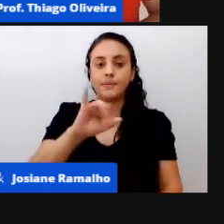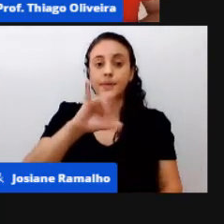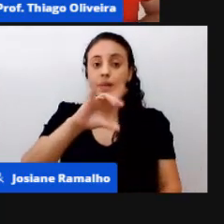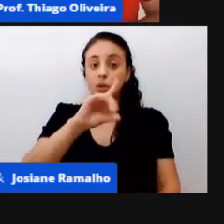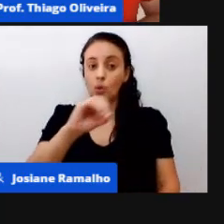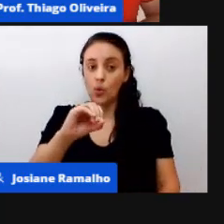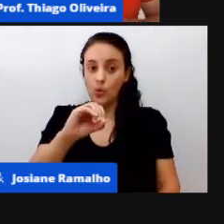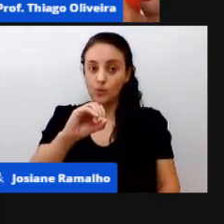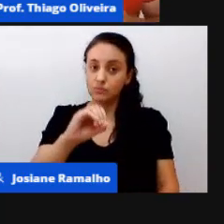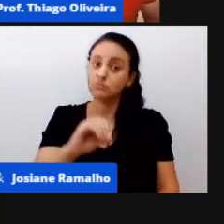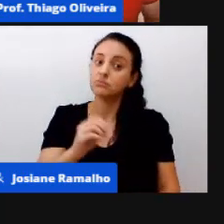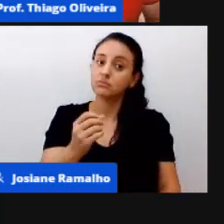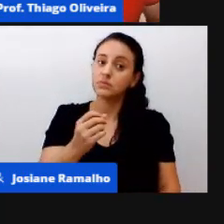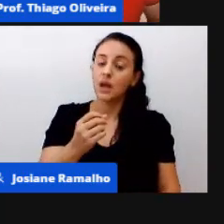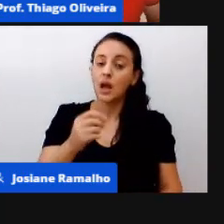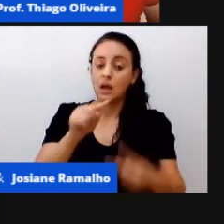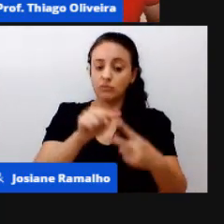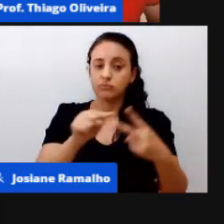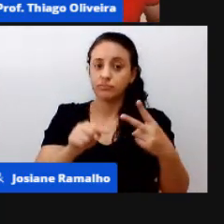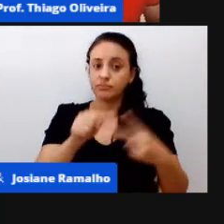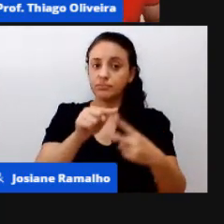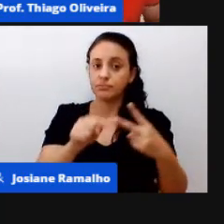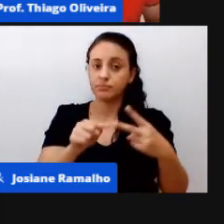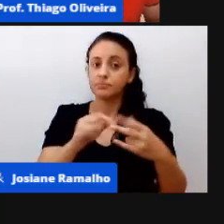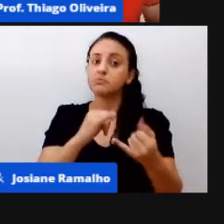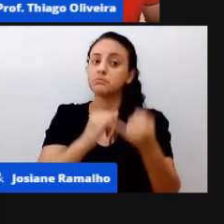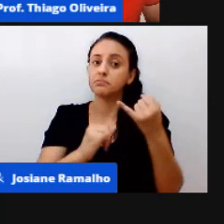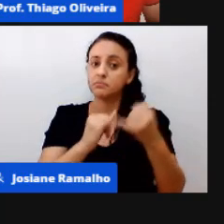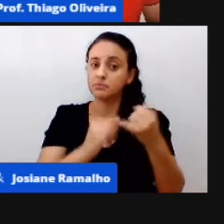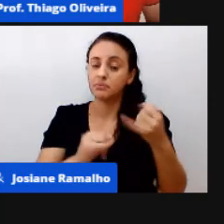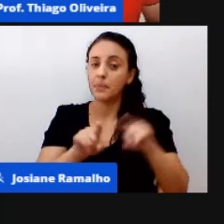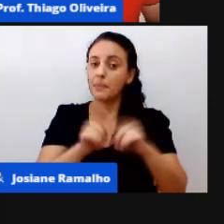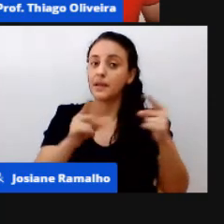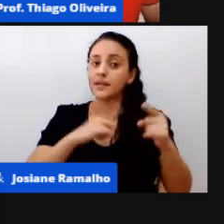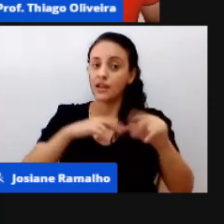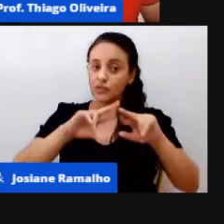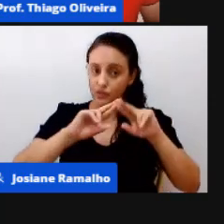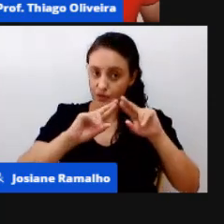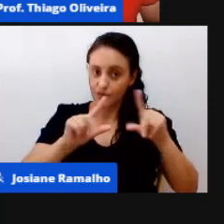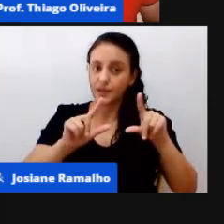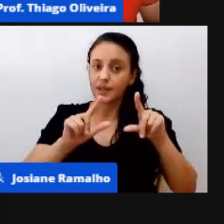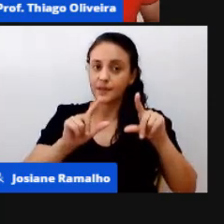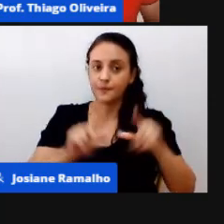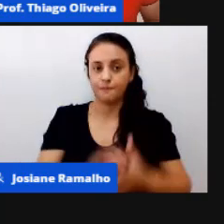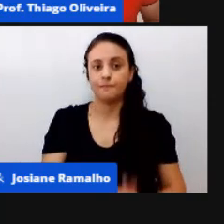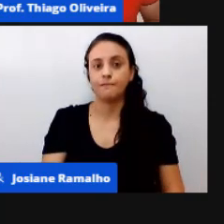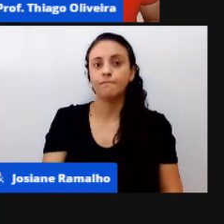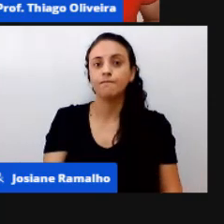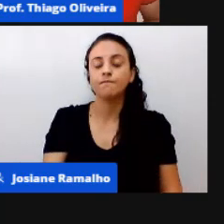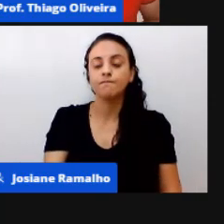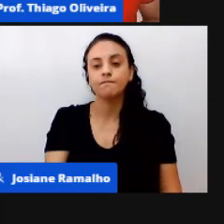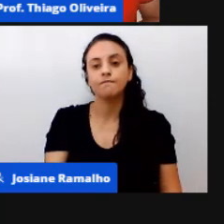diferenças e as suas aplicabilidades. Pode passar.